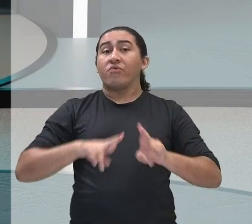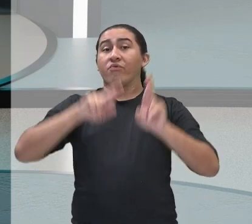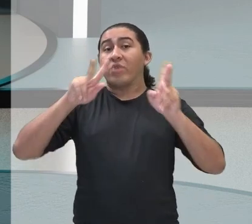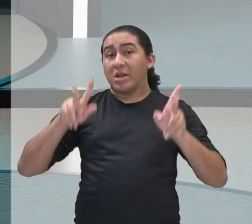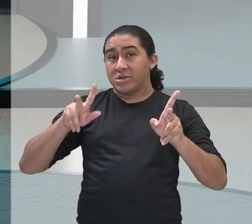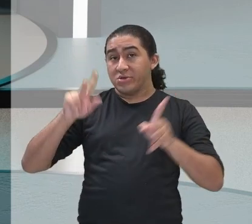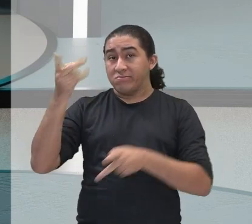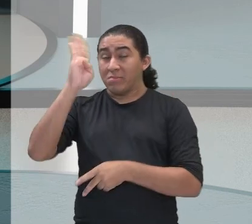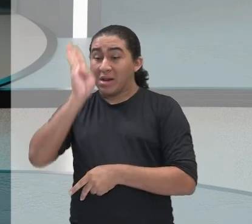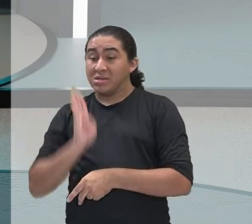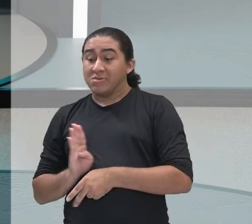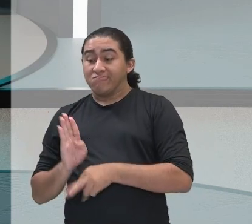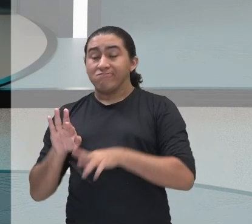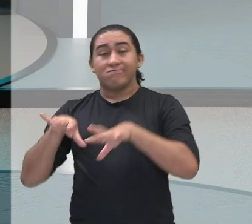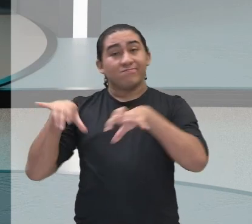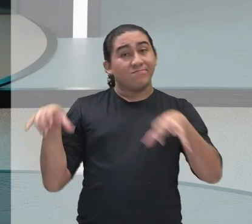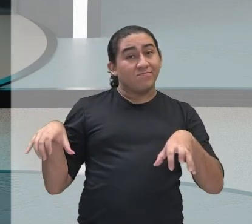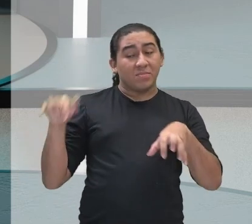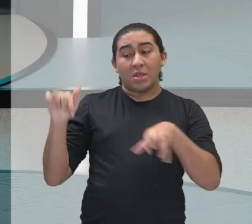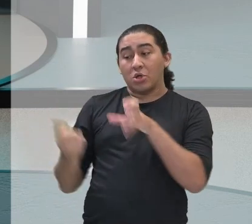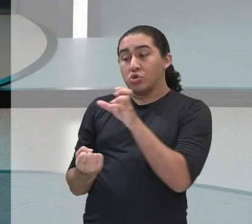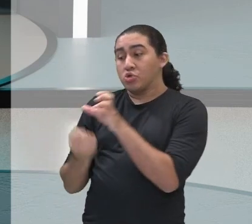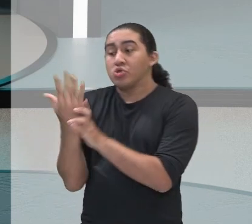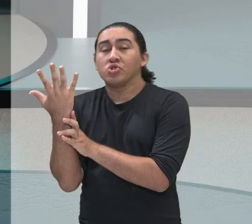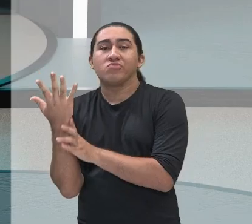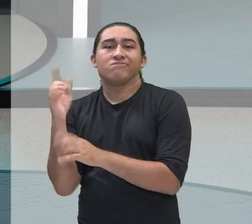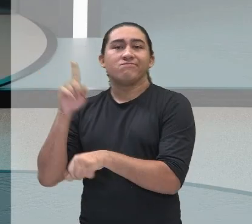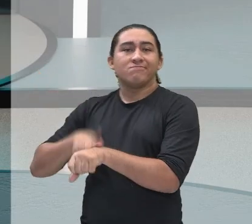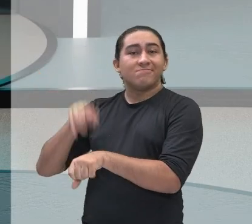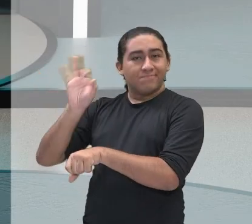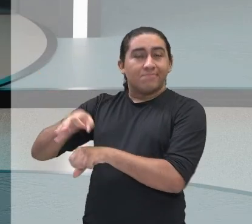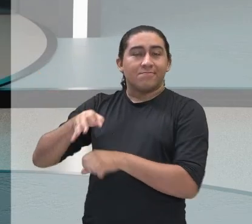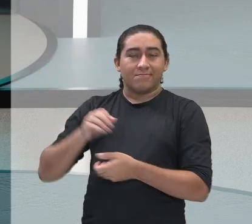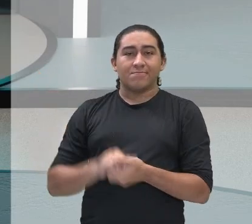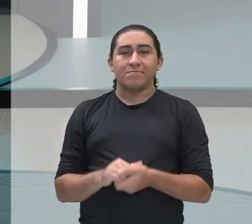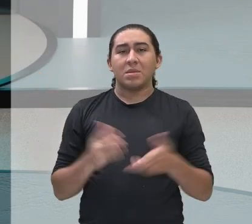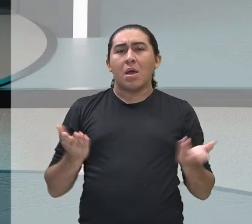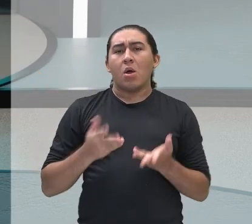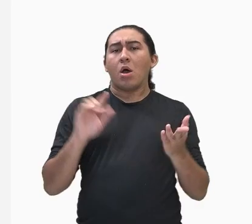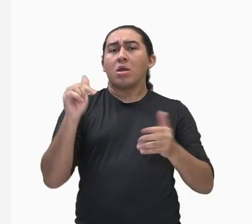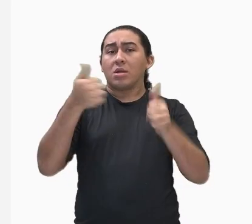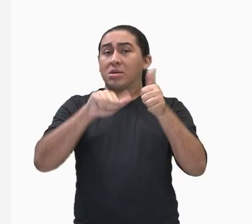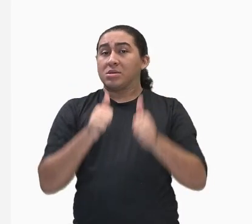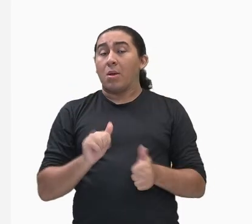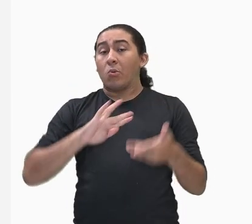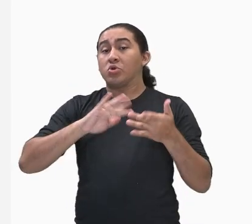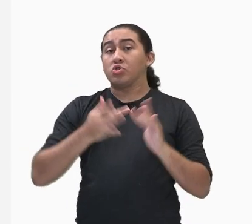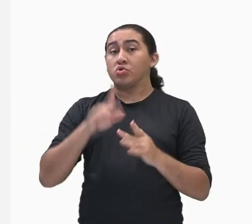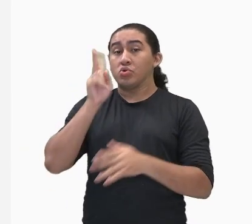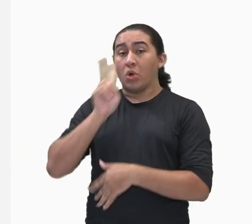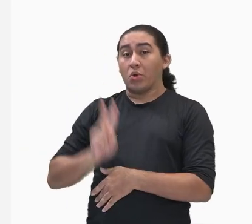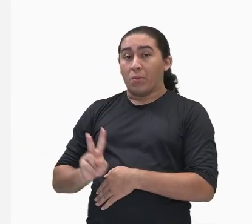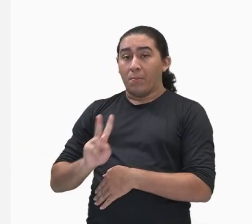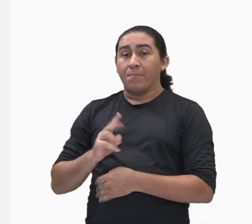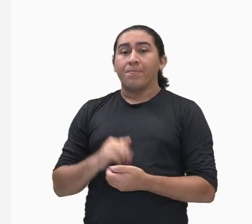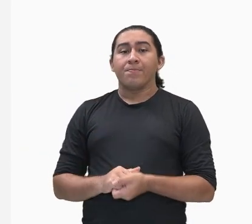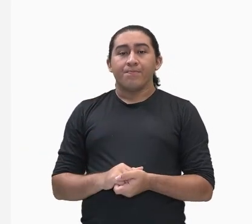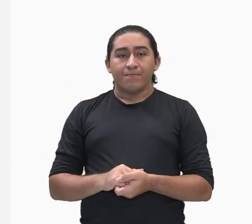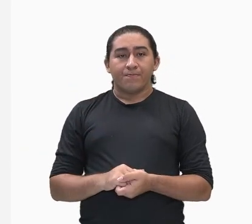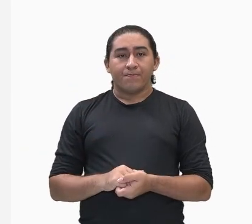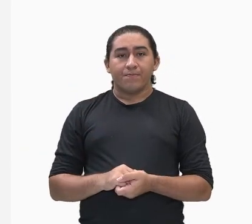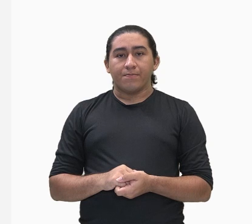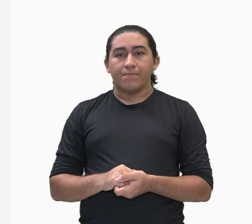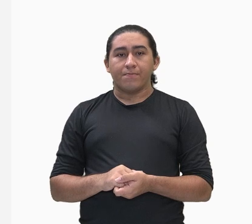manifestações do Brasil, que estava nascendo naquele momento, né? Vamos ver o contexto histórico. O